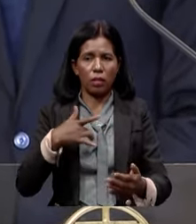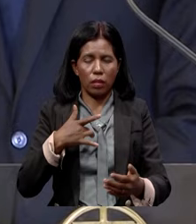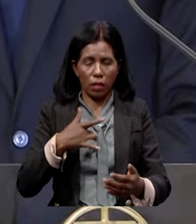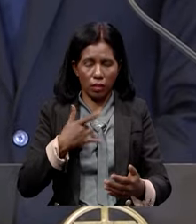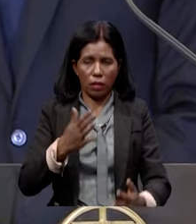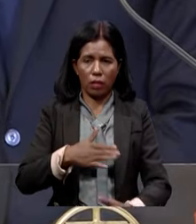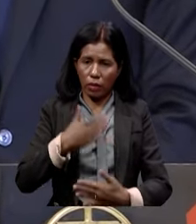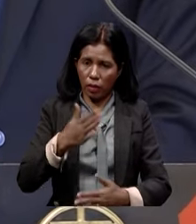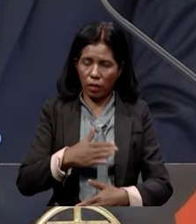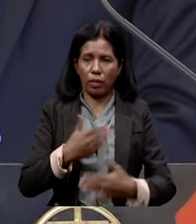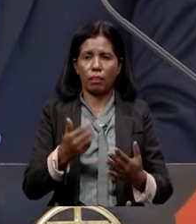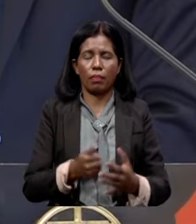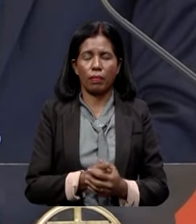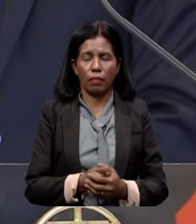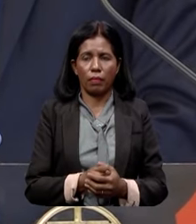orgulho